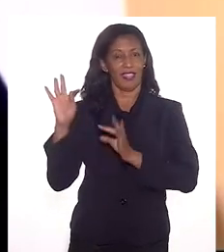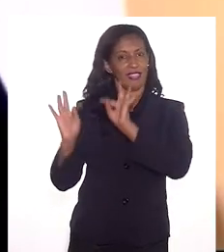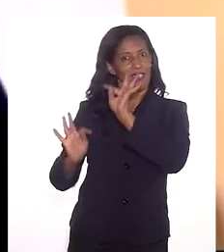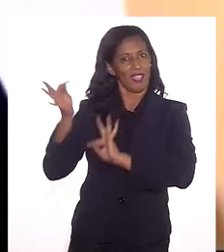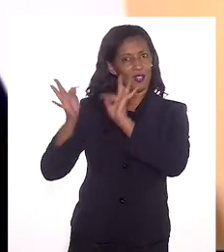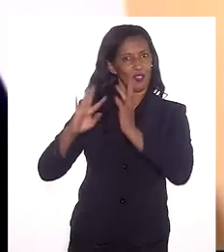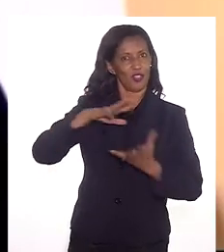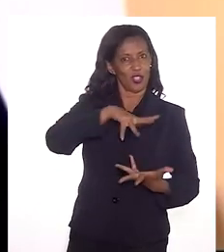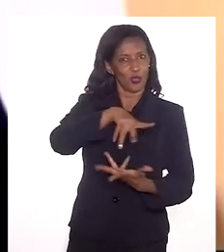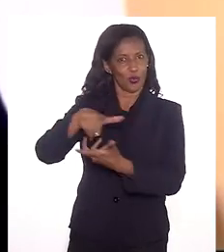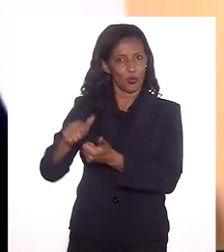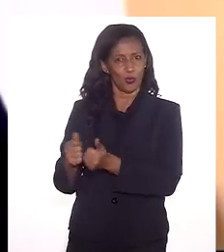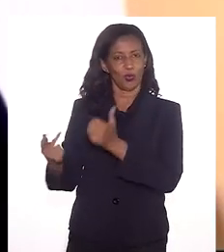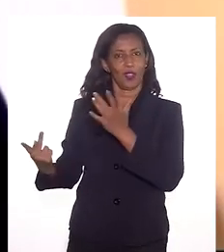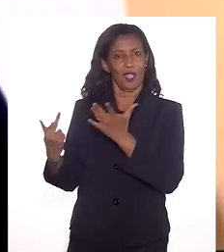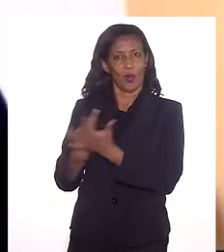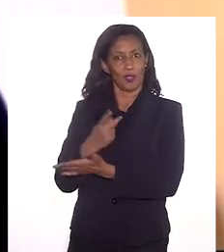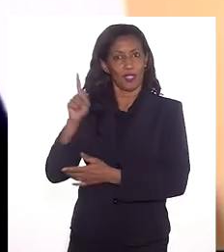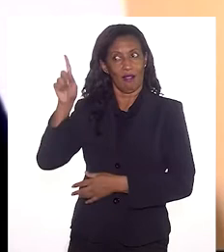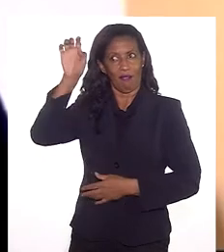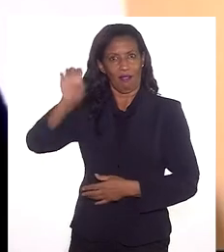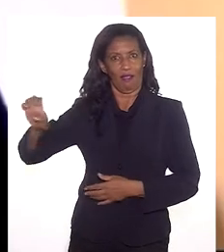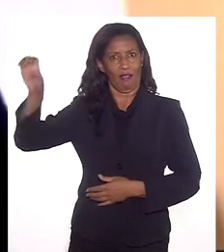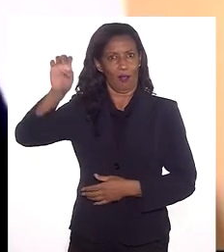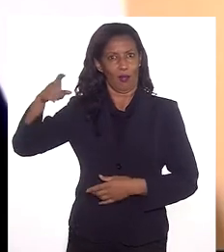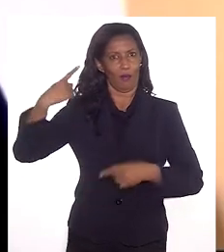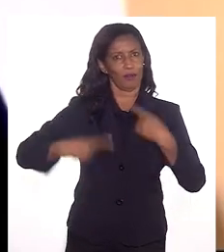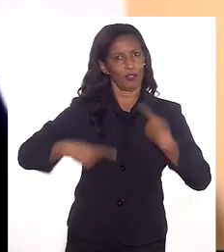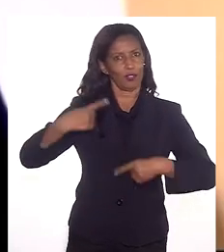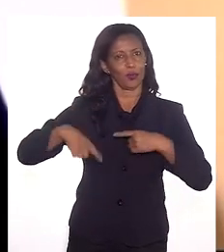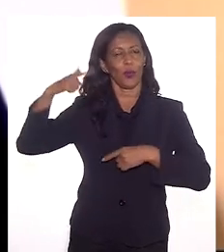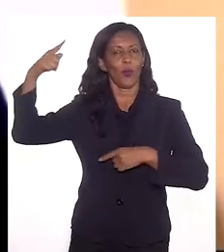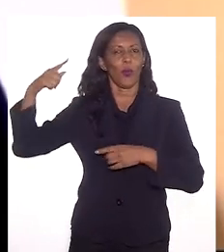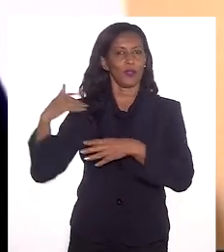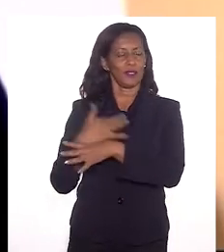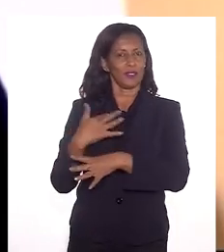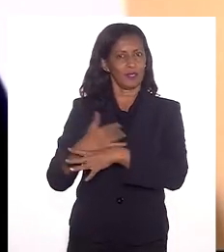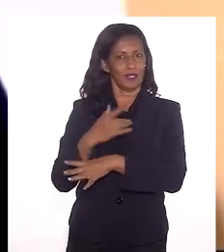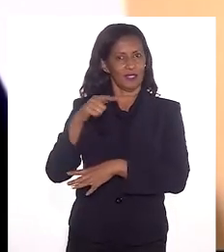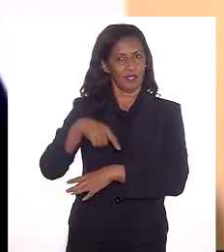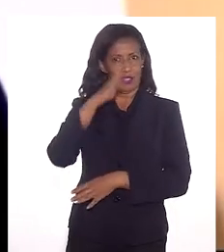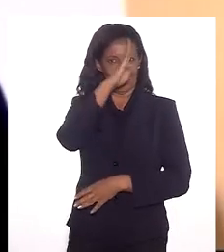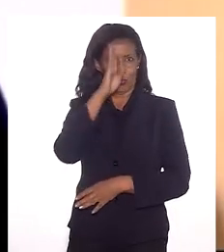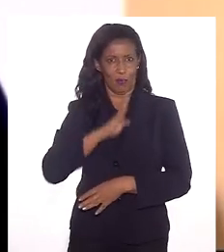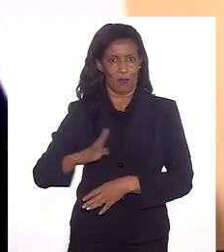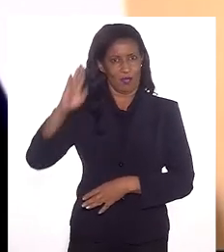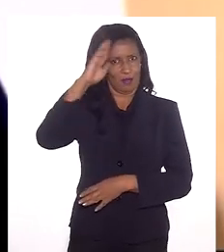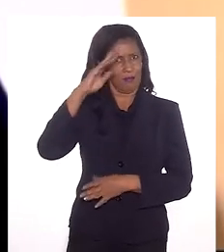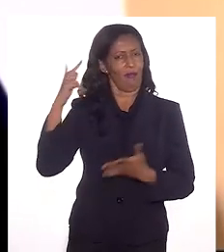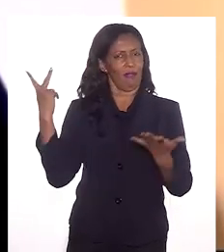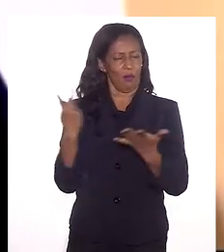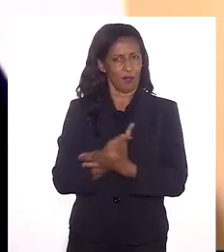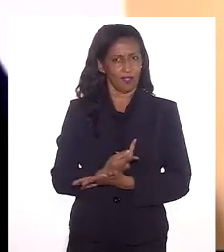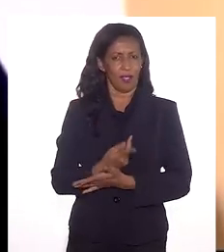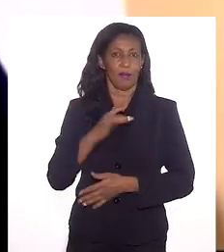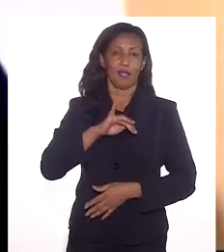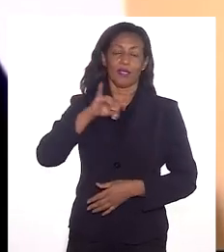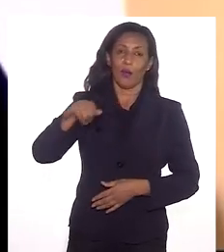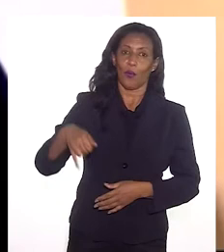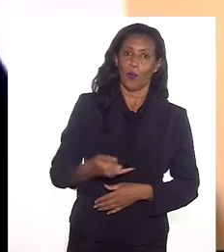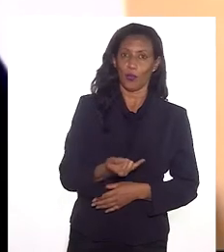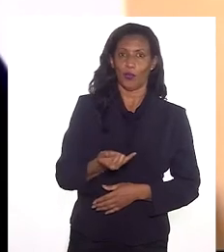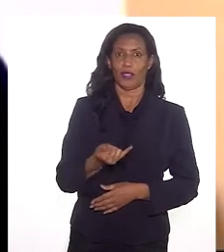de Tecnologia do mundo que acontece exclusivamente na Europa a disputa com outras cidades aqui do Brasil ainda está rolando